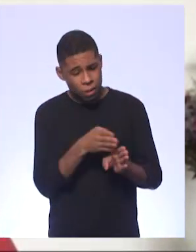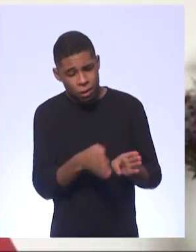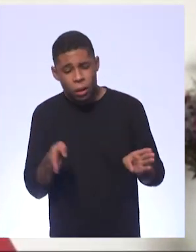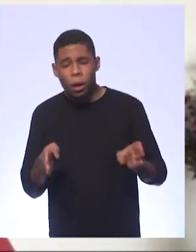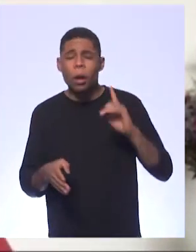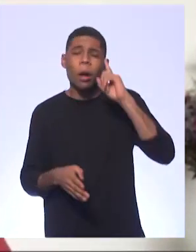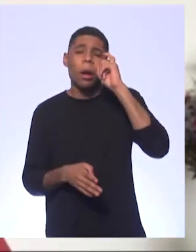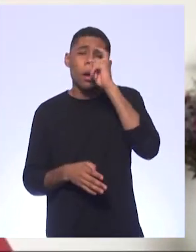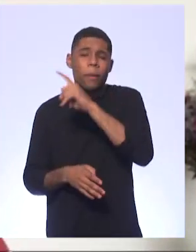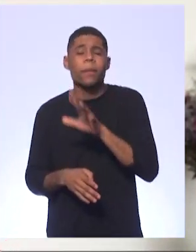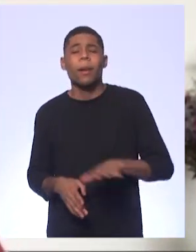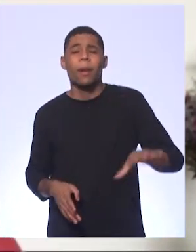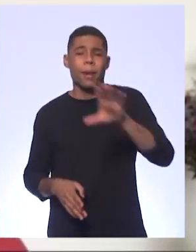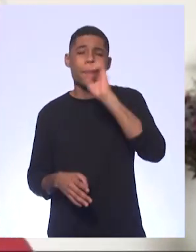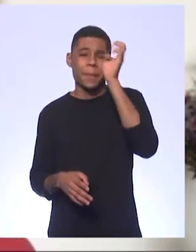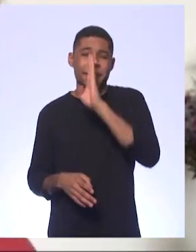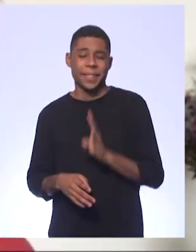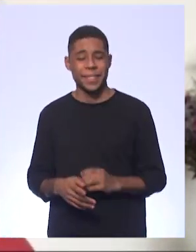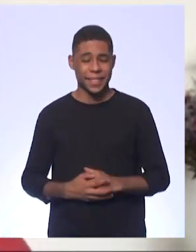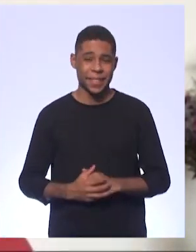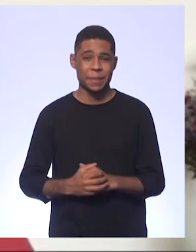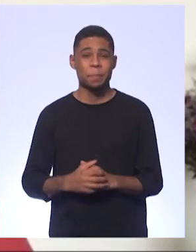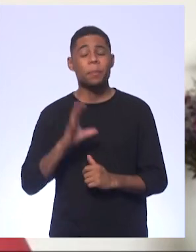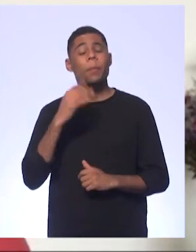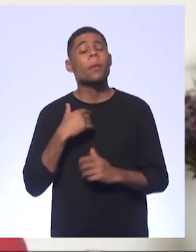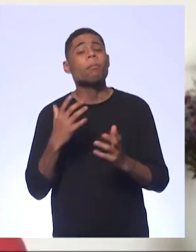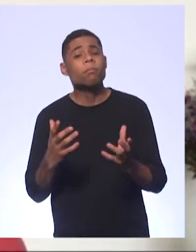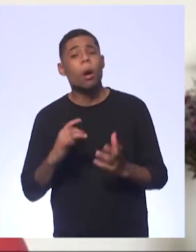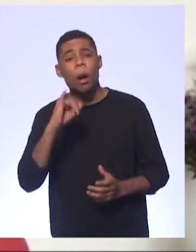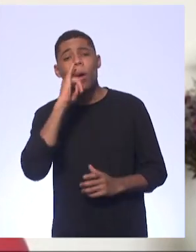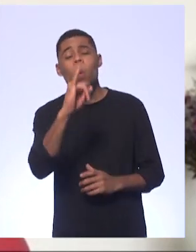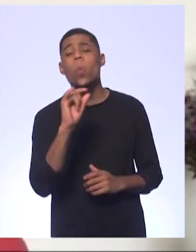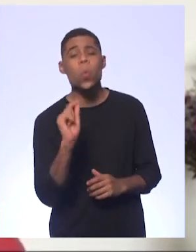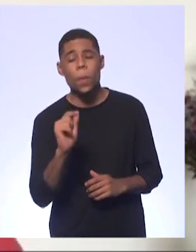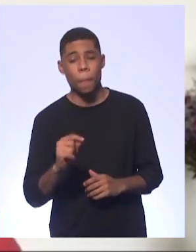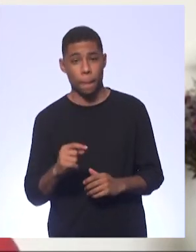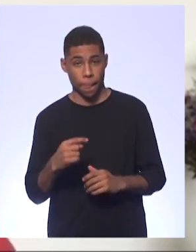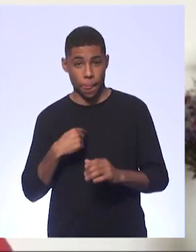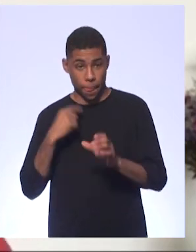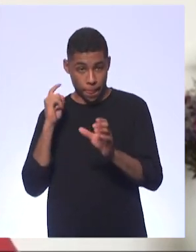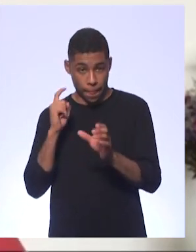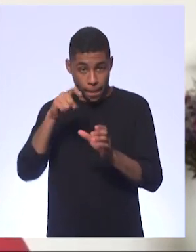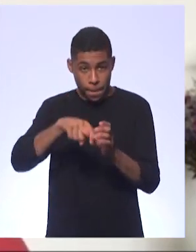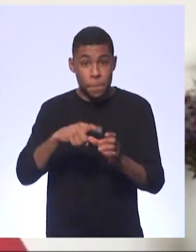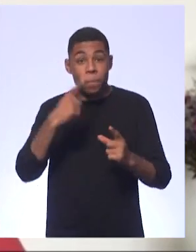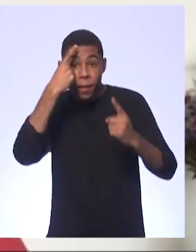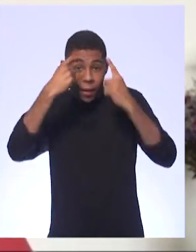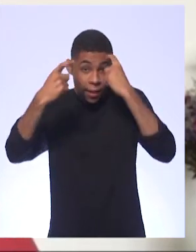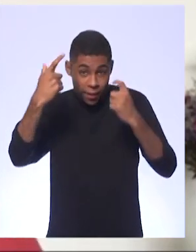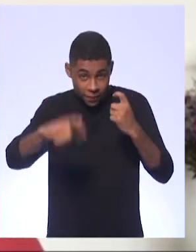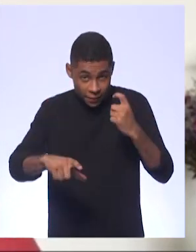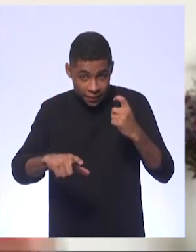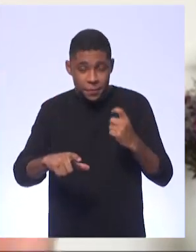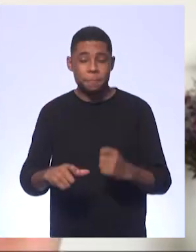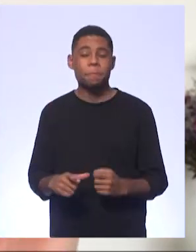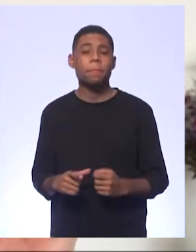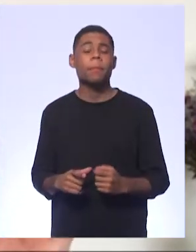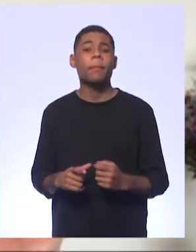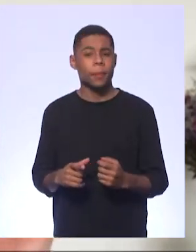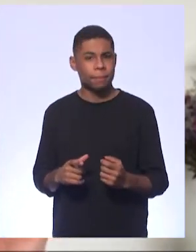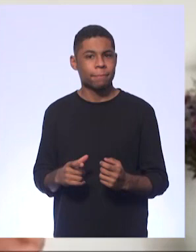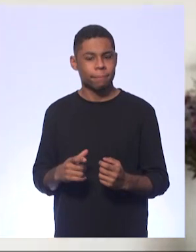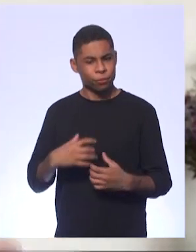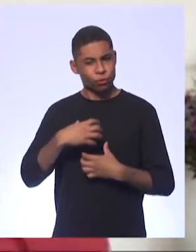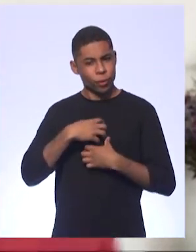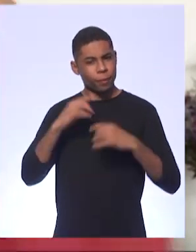da vida brasileira. Mas eu quero avisar o seguinte, eu estou retornando, reinventando em alto